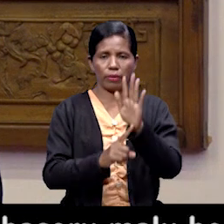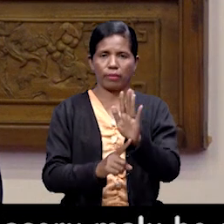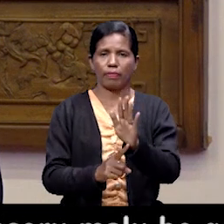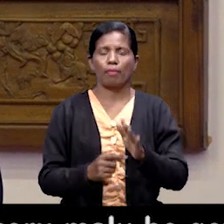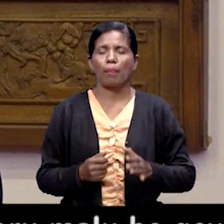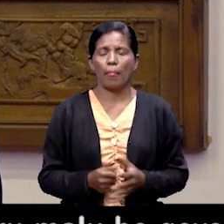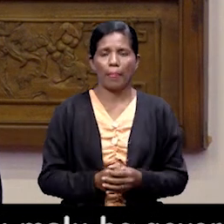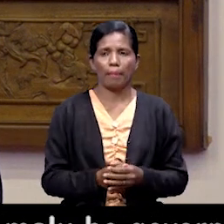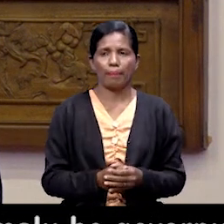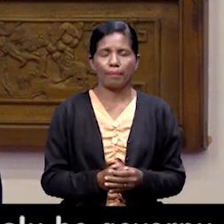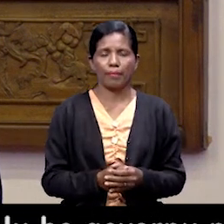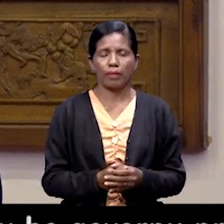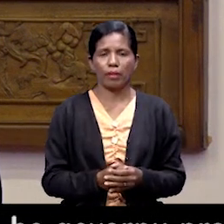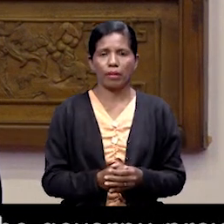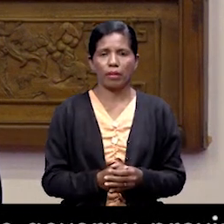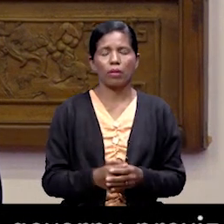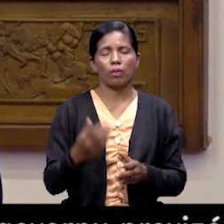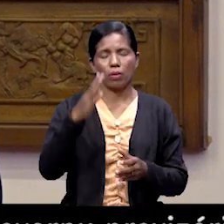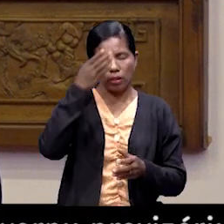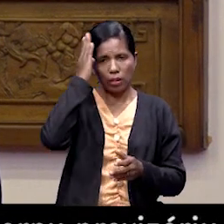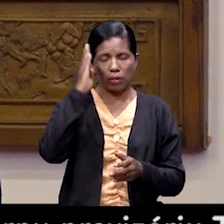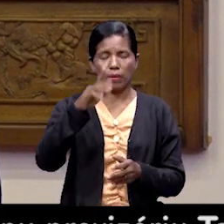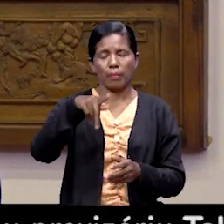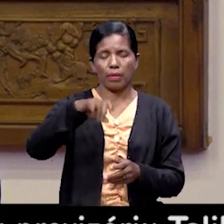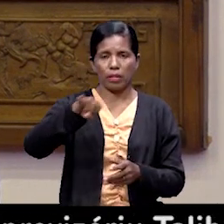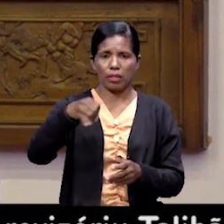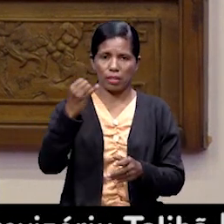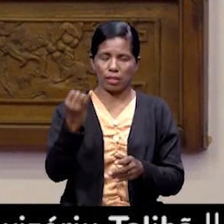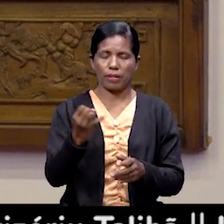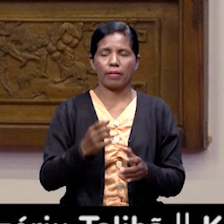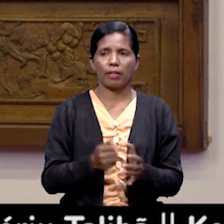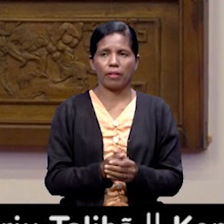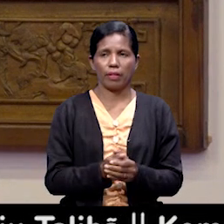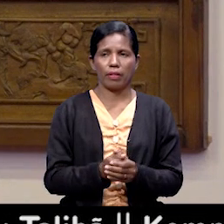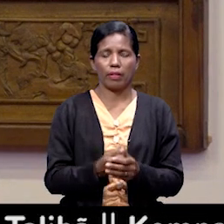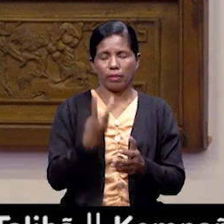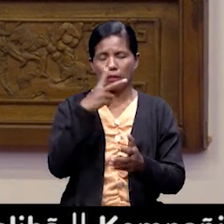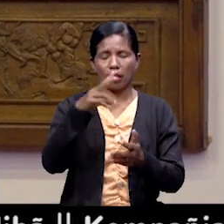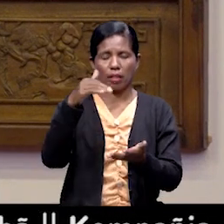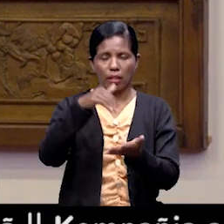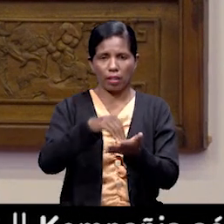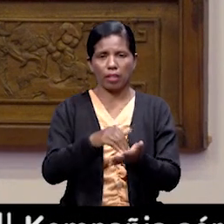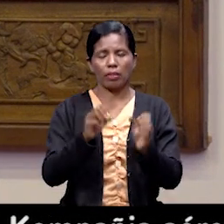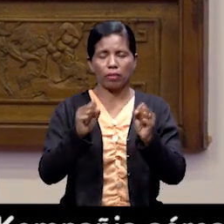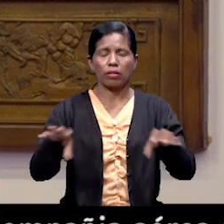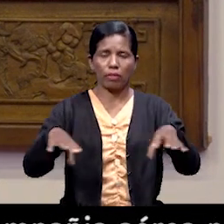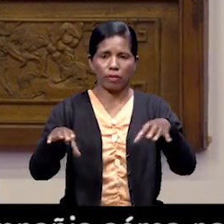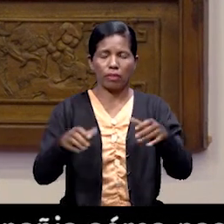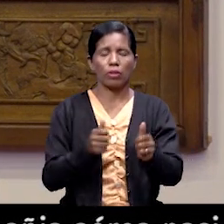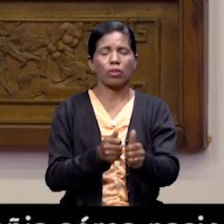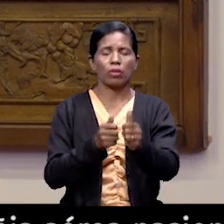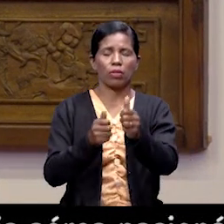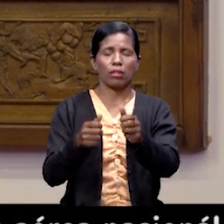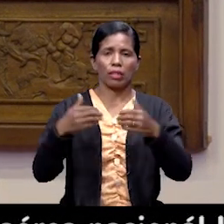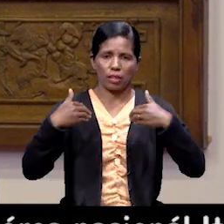colaboração com o senhor Procurador-Geral da República, seu chefe. Creio estar plenamente consciente de que são exigentes